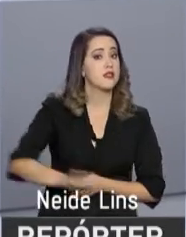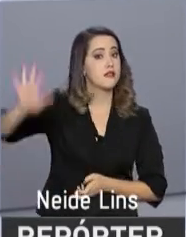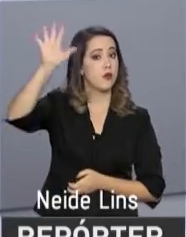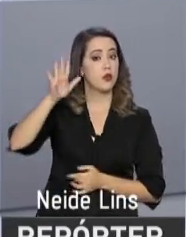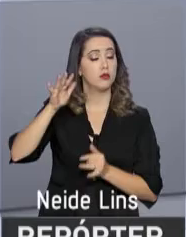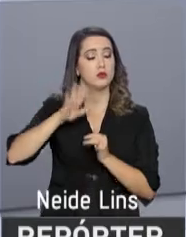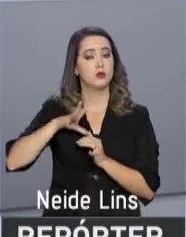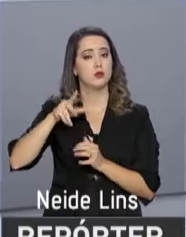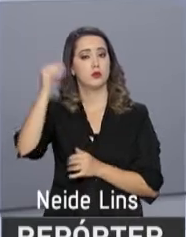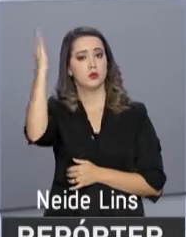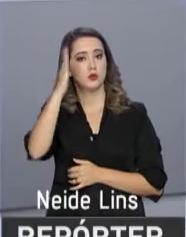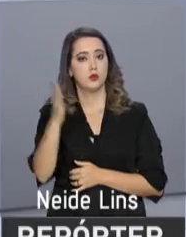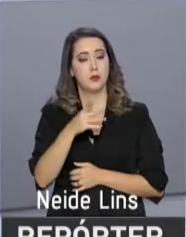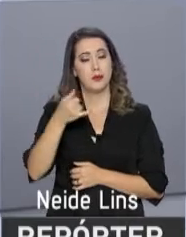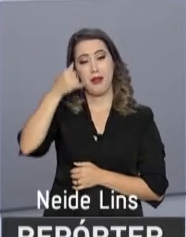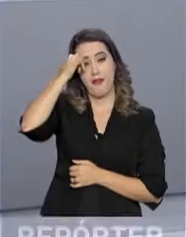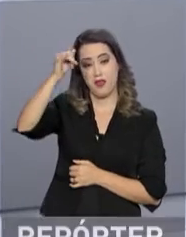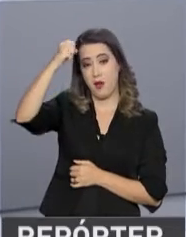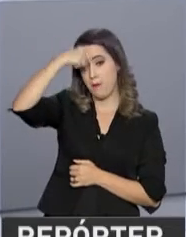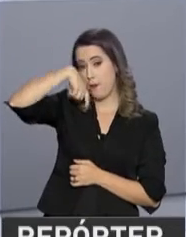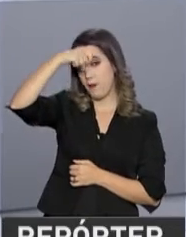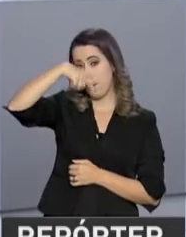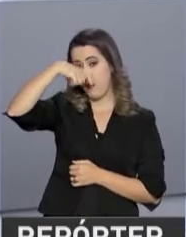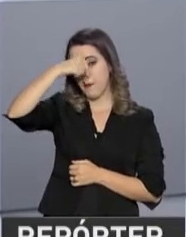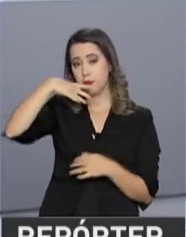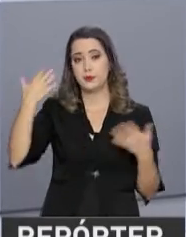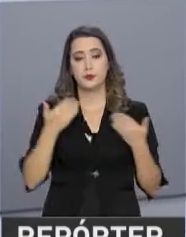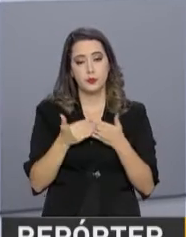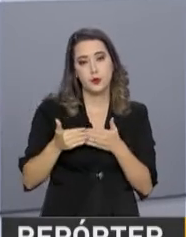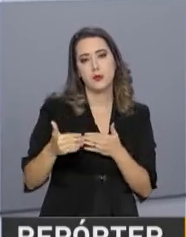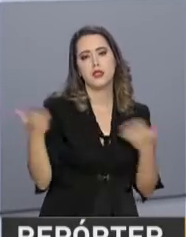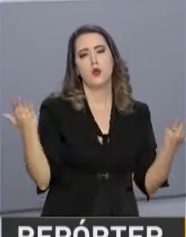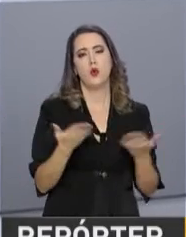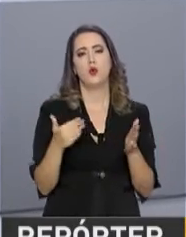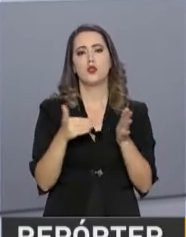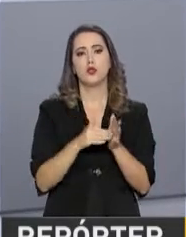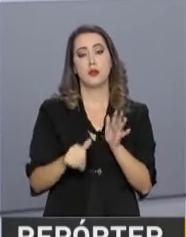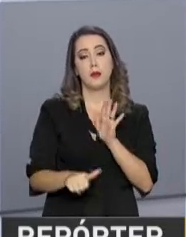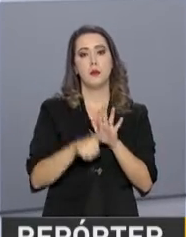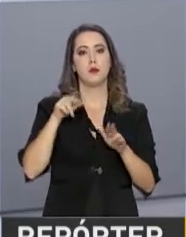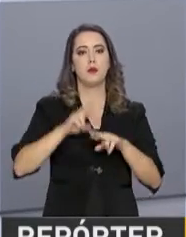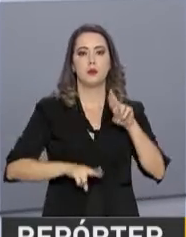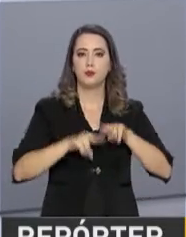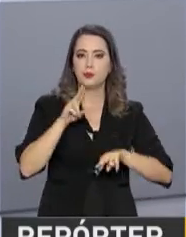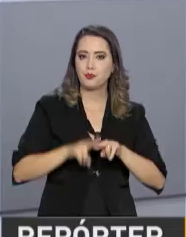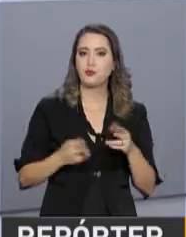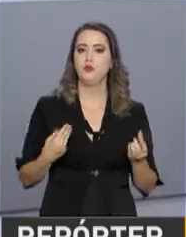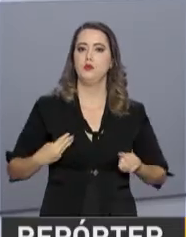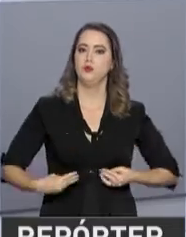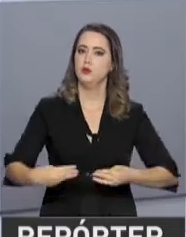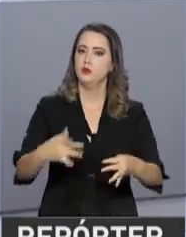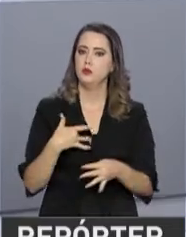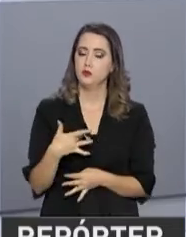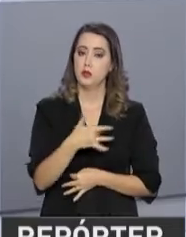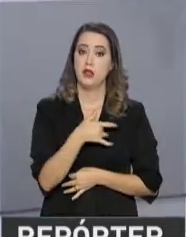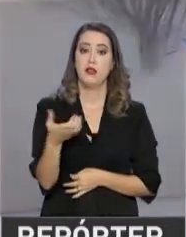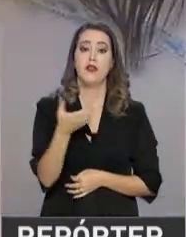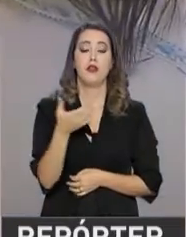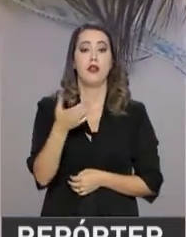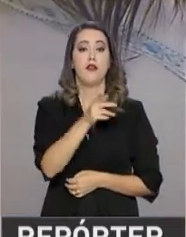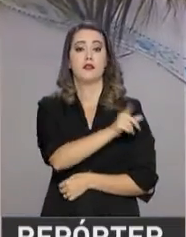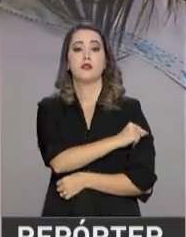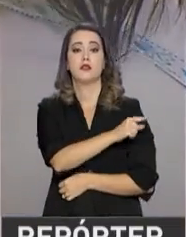contra a influenza o vírus da gripe começa hoje e vai até 1º de junho o ministério da saúde quer vacinar